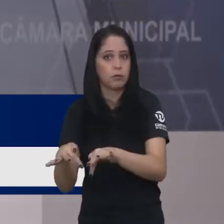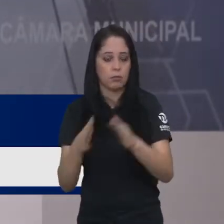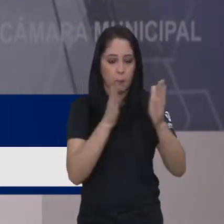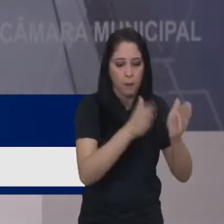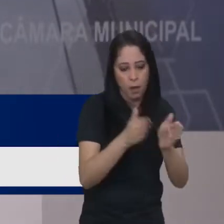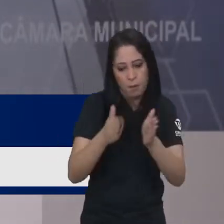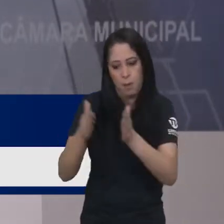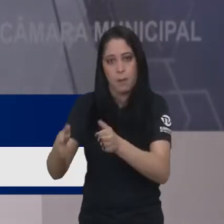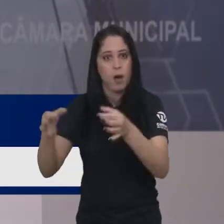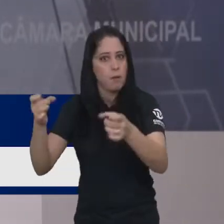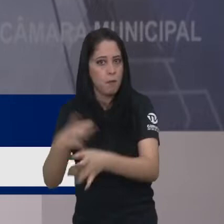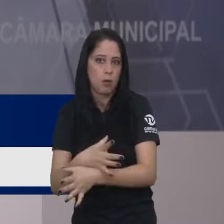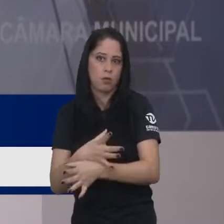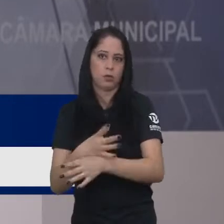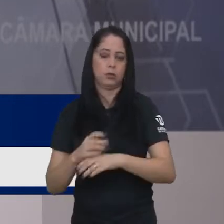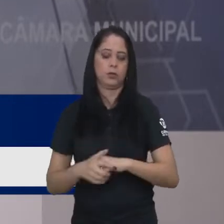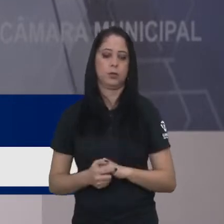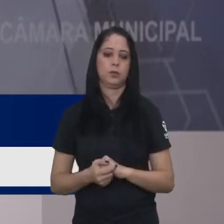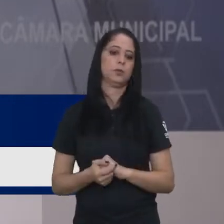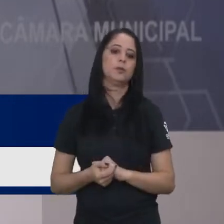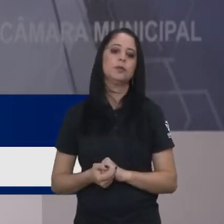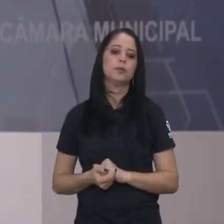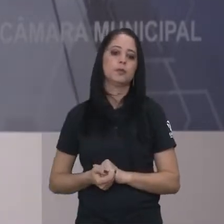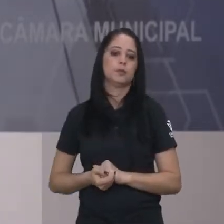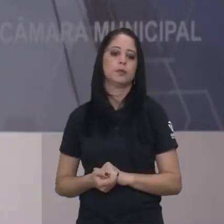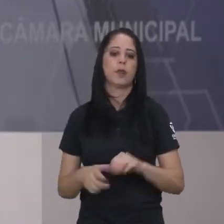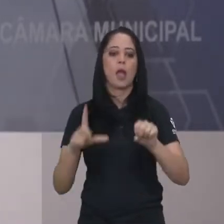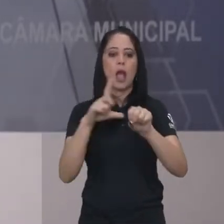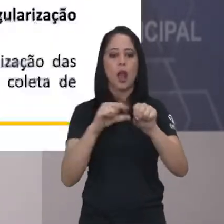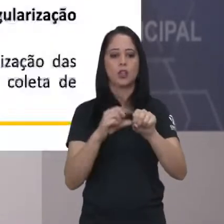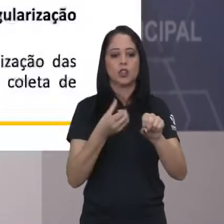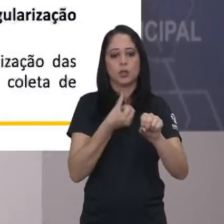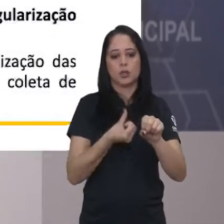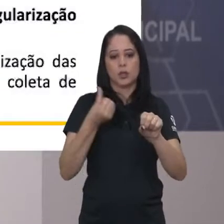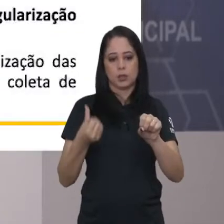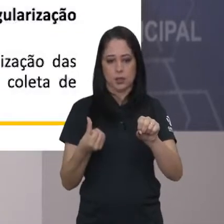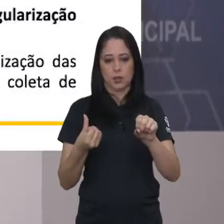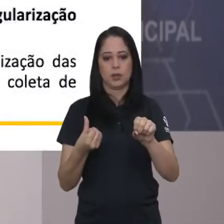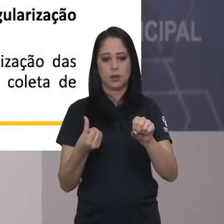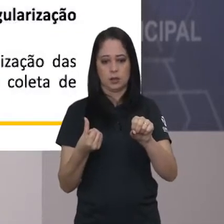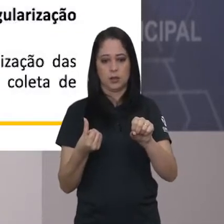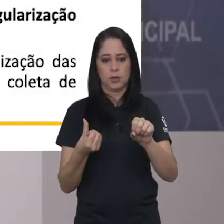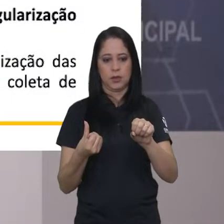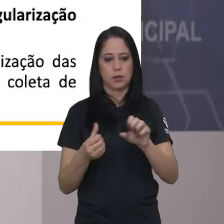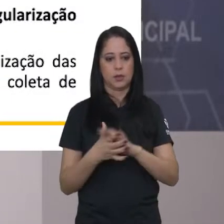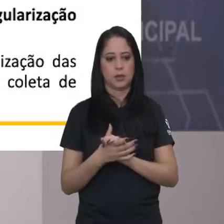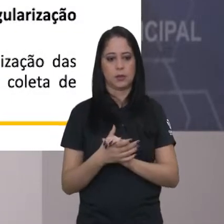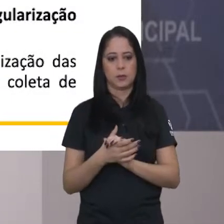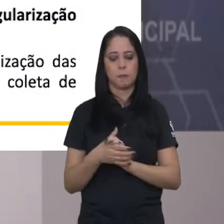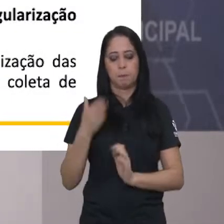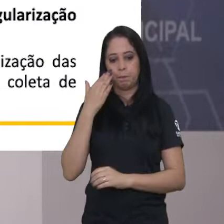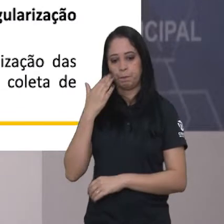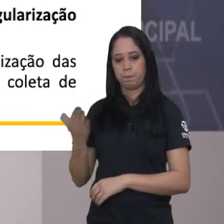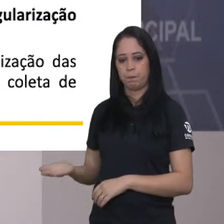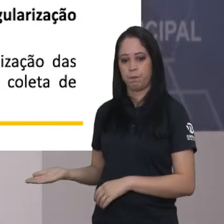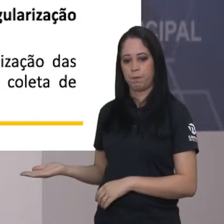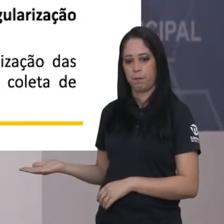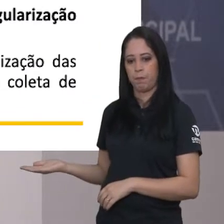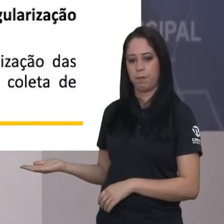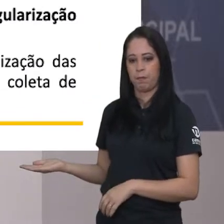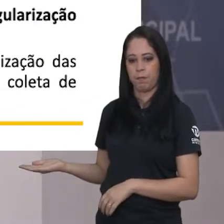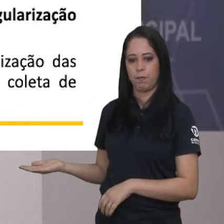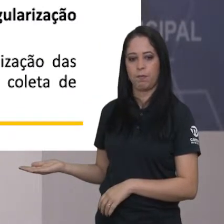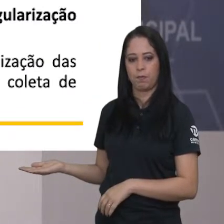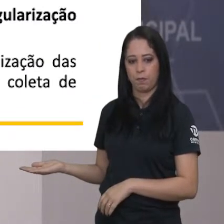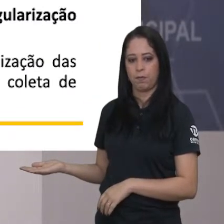do processo de regularização. E também, no artigo 66, dentre uma das diretrizes